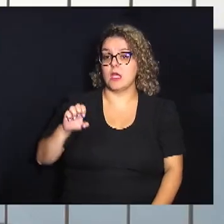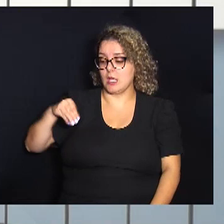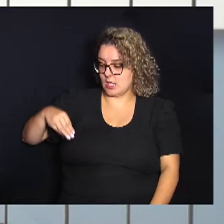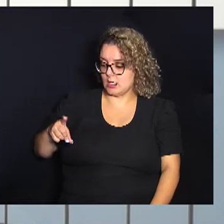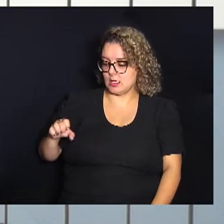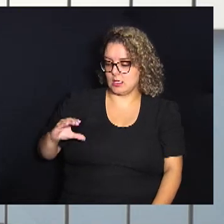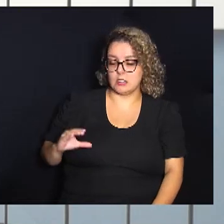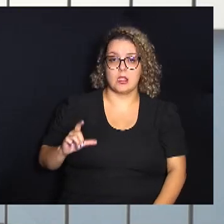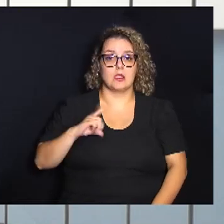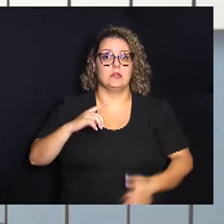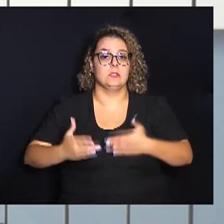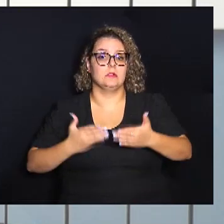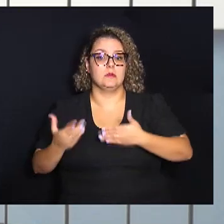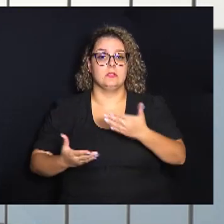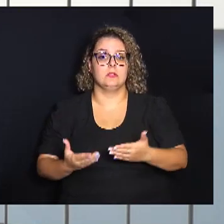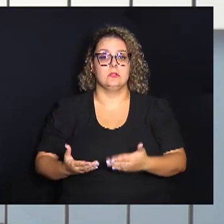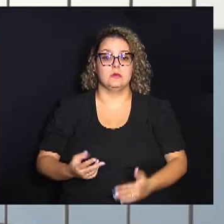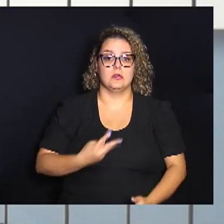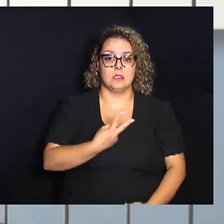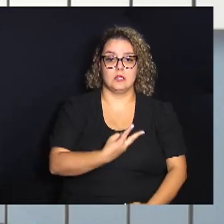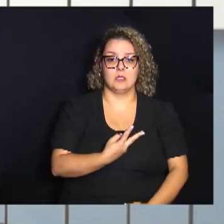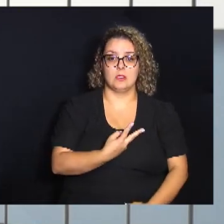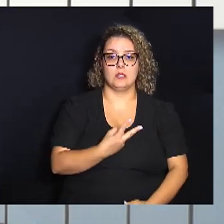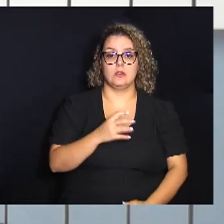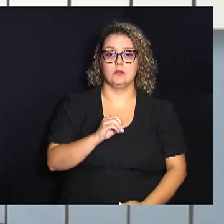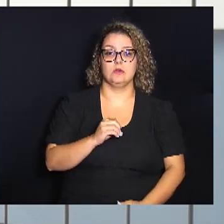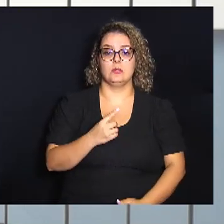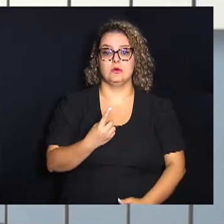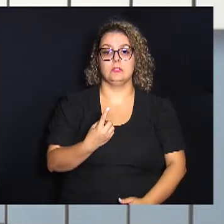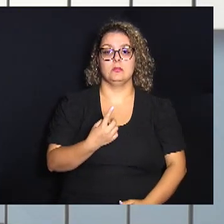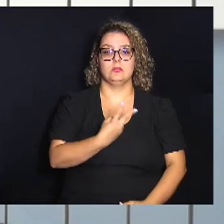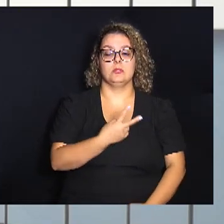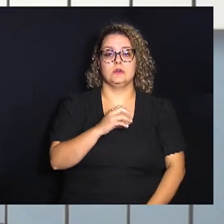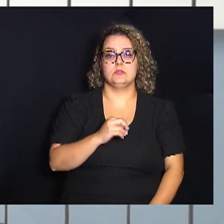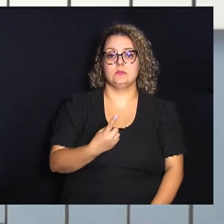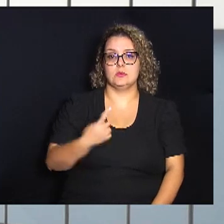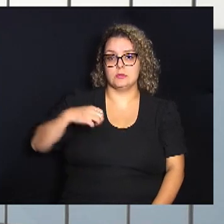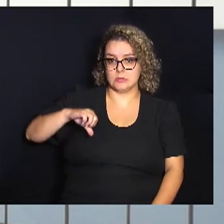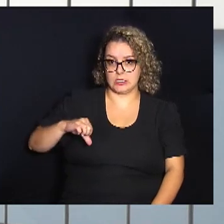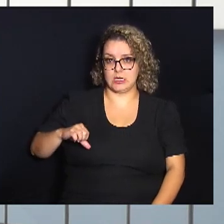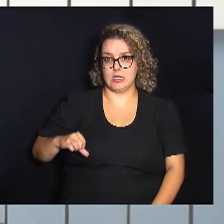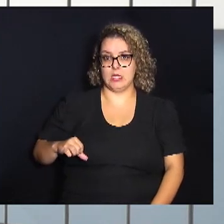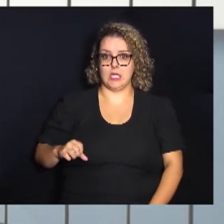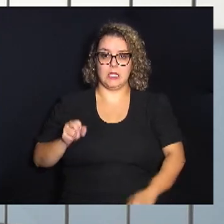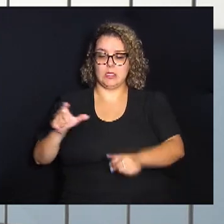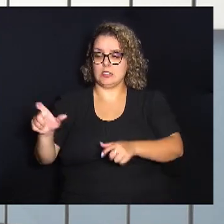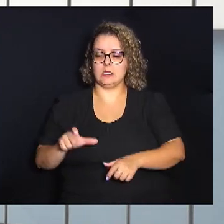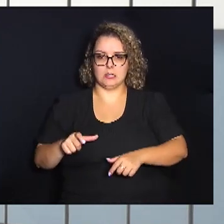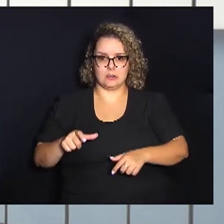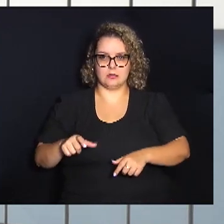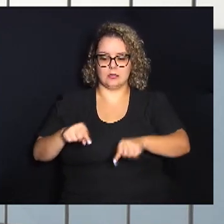serviço que existe desde 2019. É aquele cartão de estacionamento para aquelas vagas